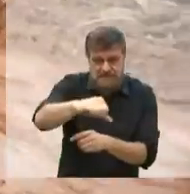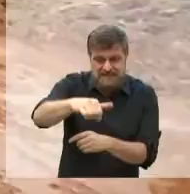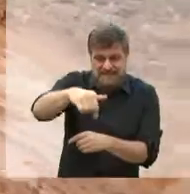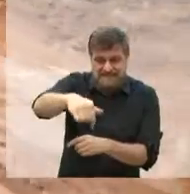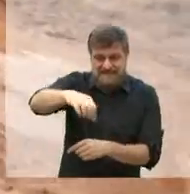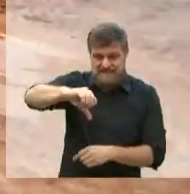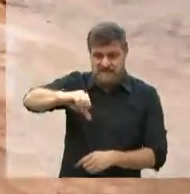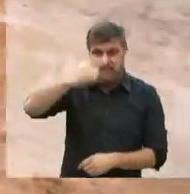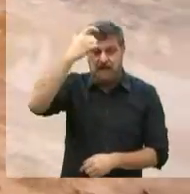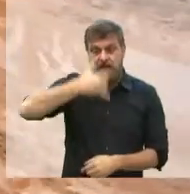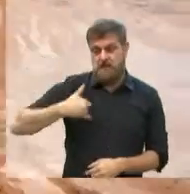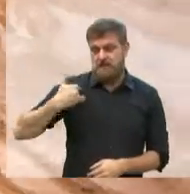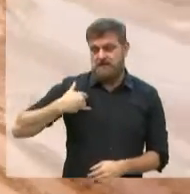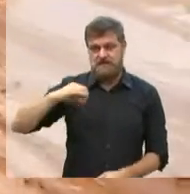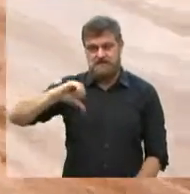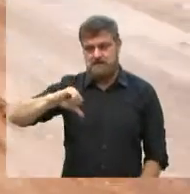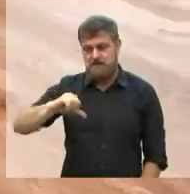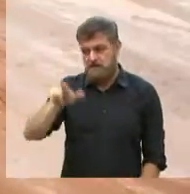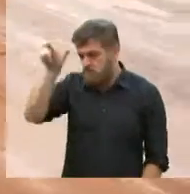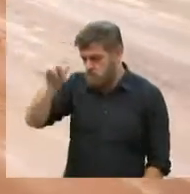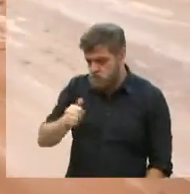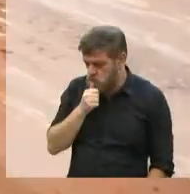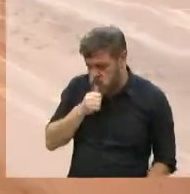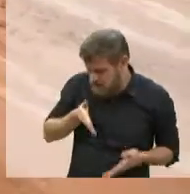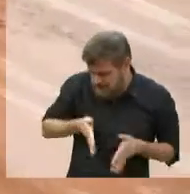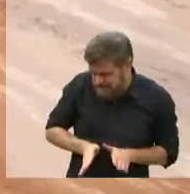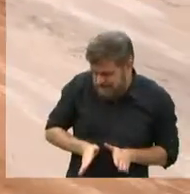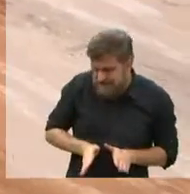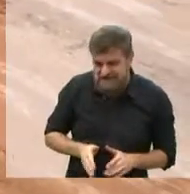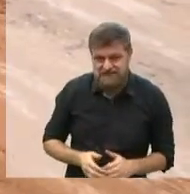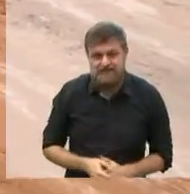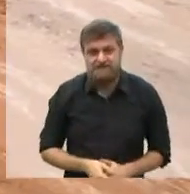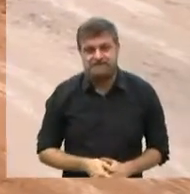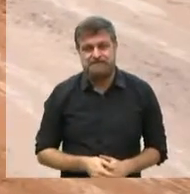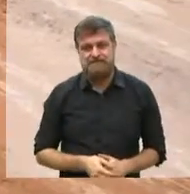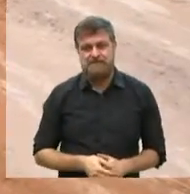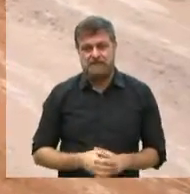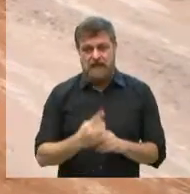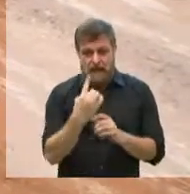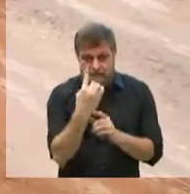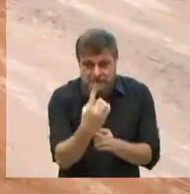1979. Eu tinha 9 anos, você talvez não tivesse nem nascido ainda.